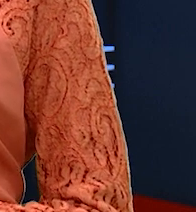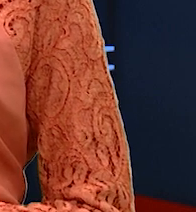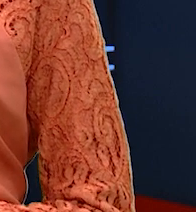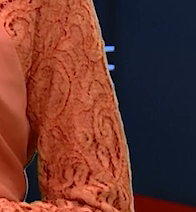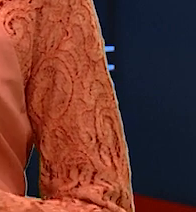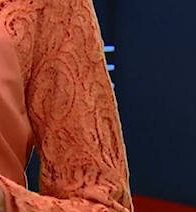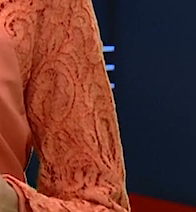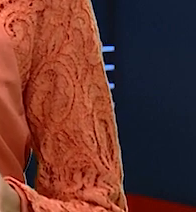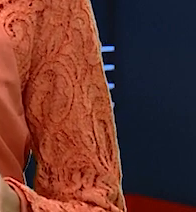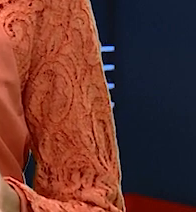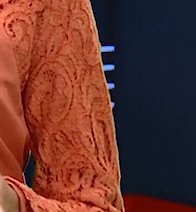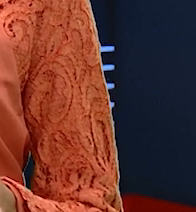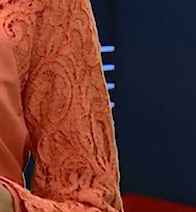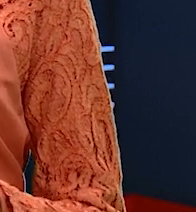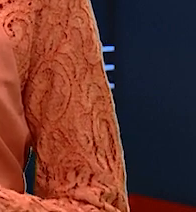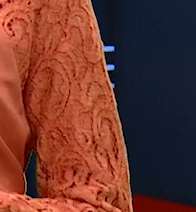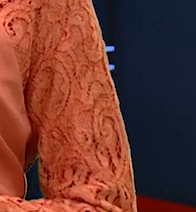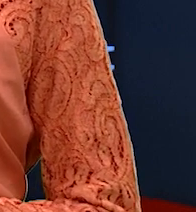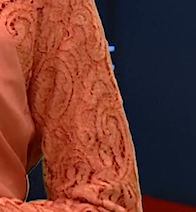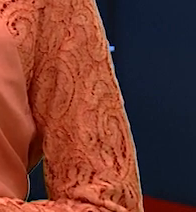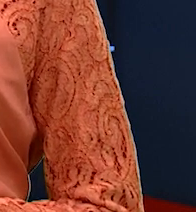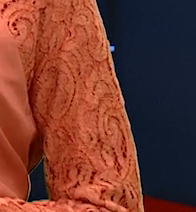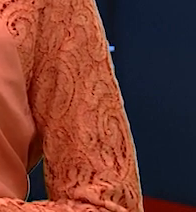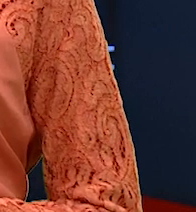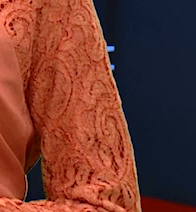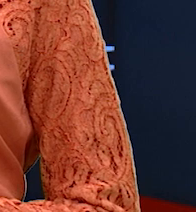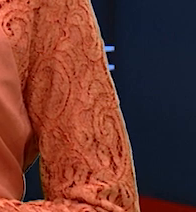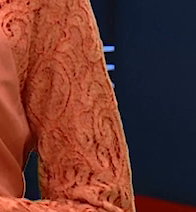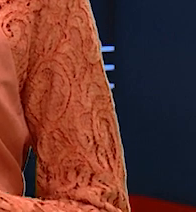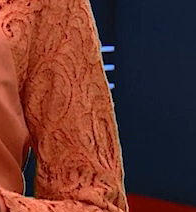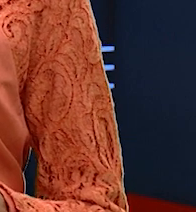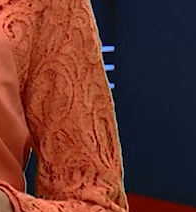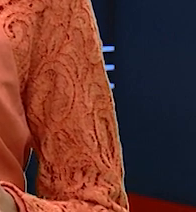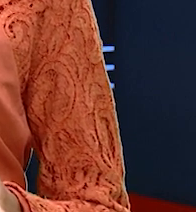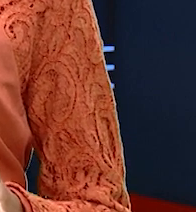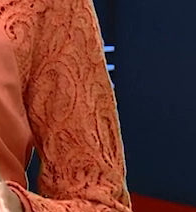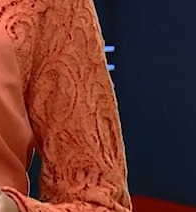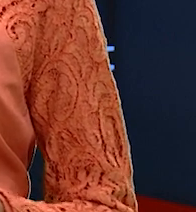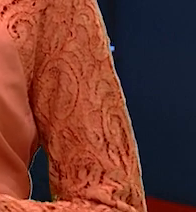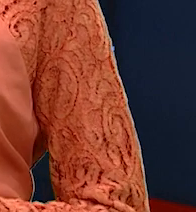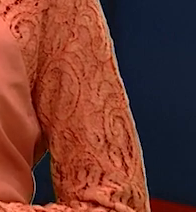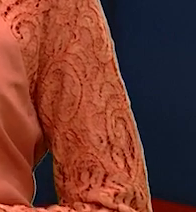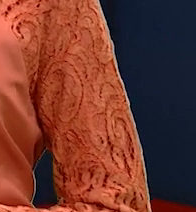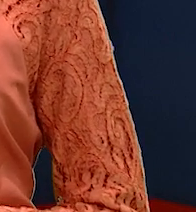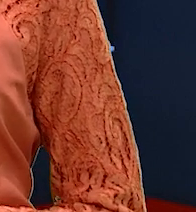século XXI. Manifestou a disponibilidade do partido para apoiar e incentivar todas as iniciativas nesse